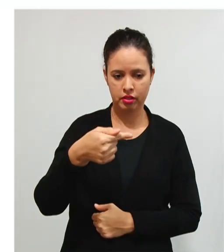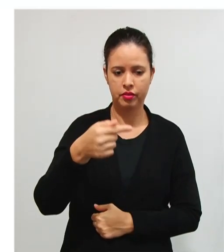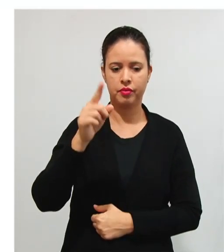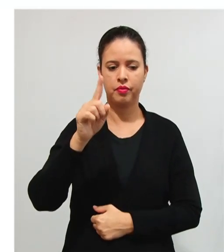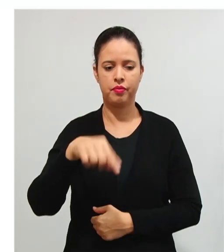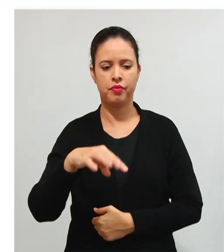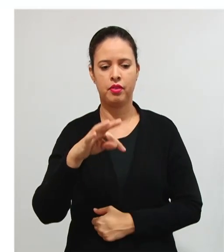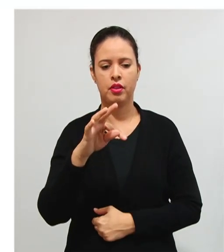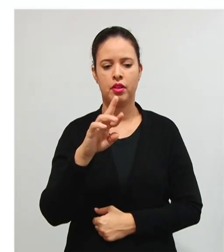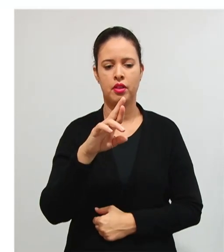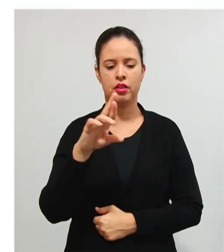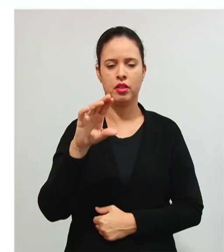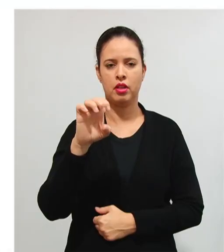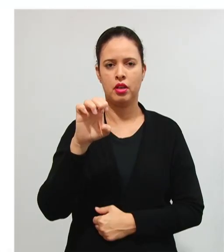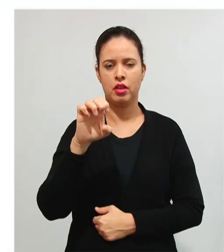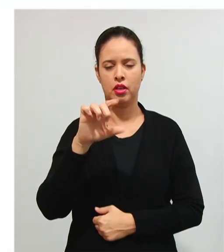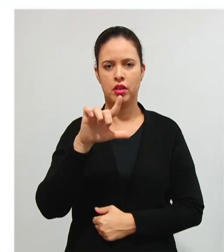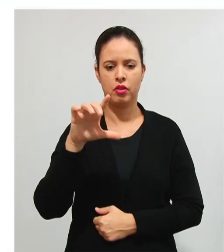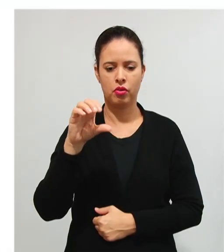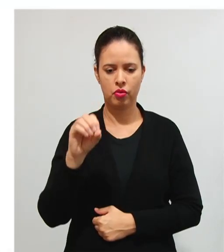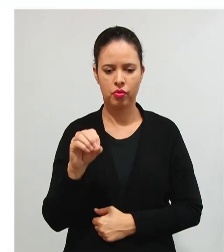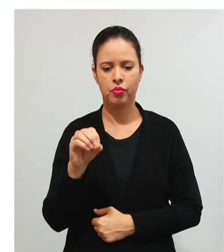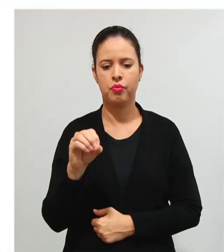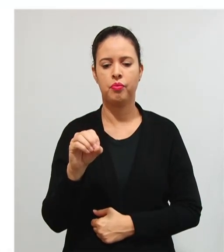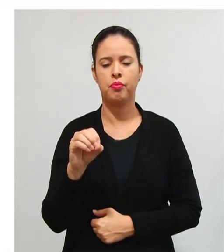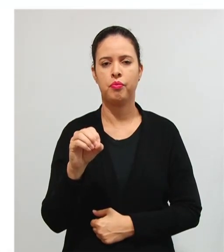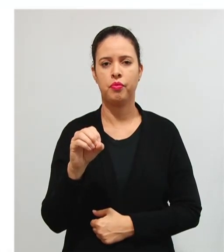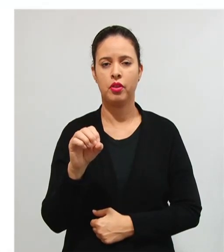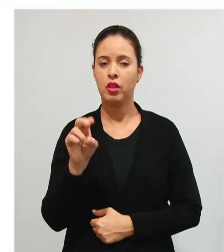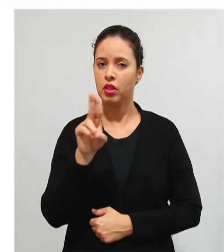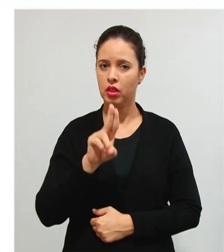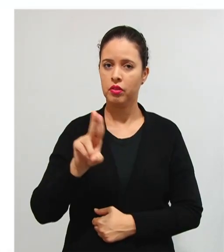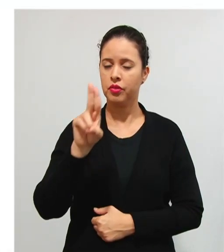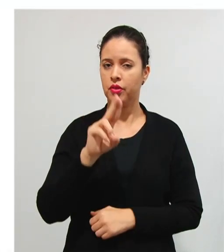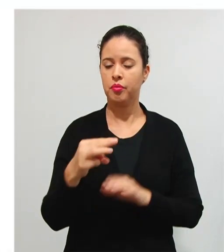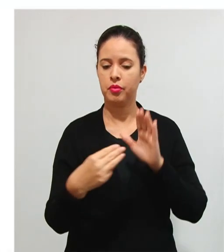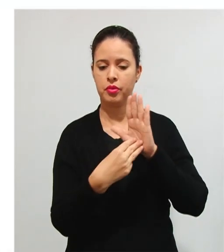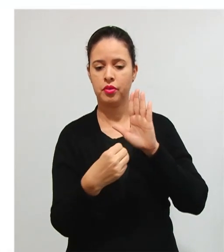utiliza uma metodologia chamada Kanban,